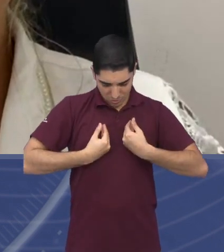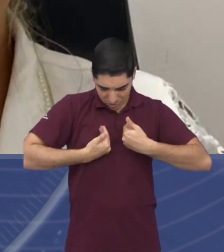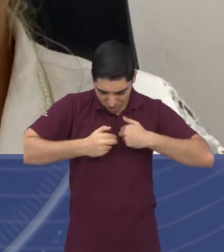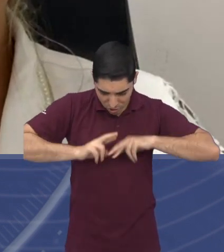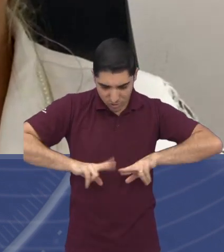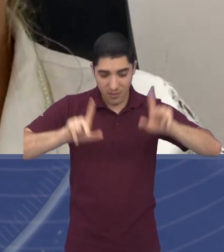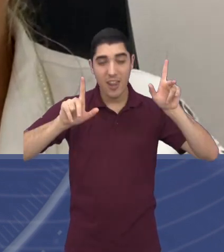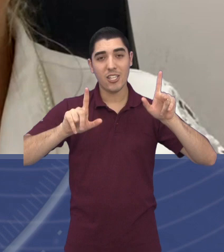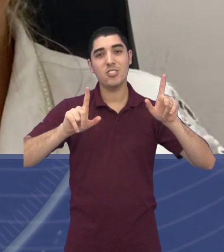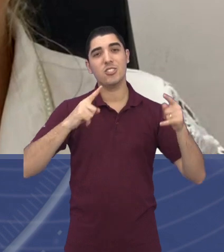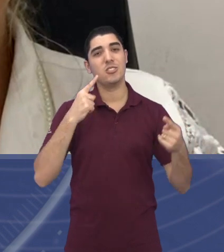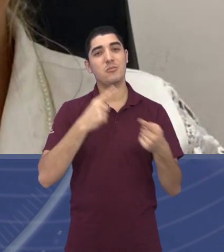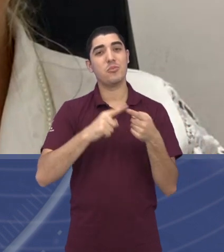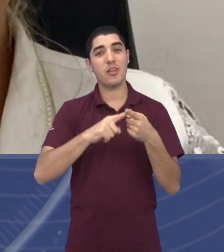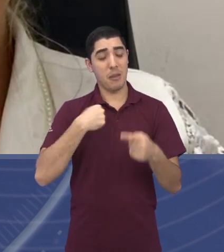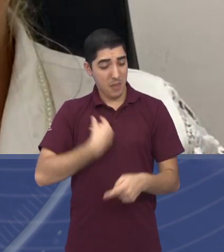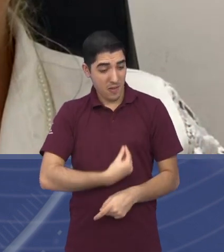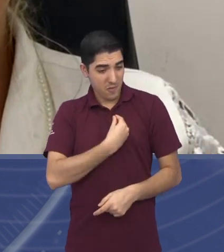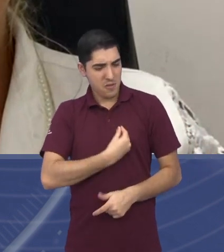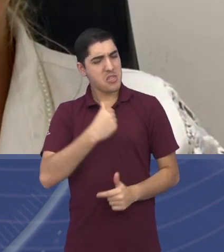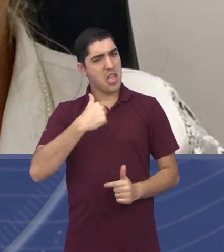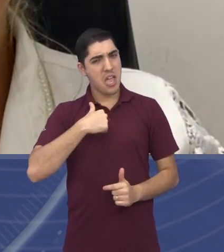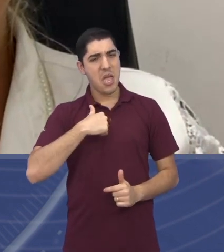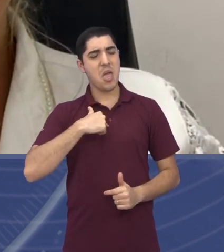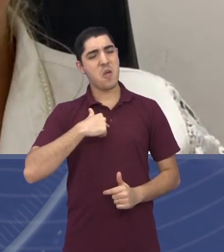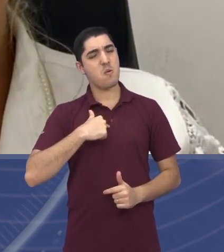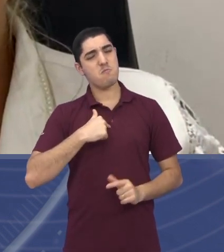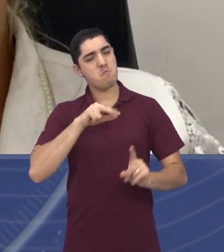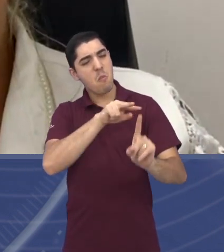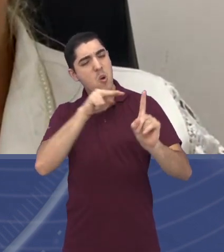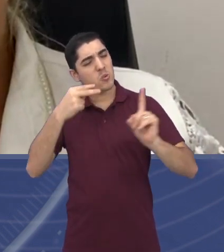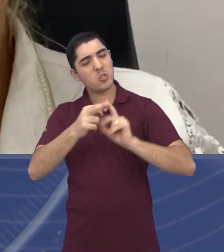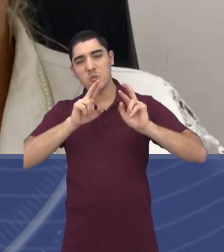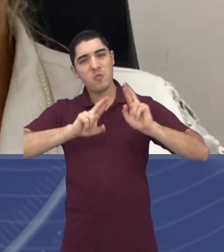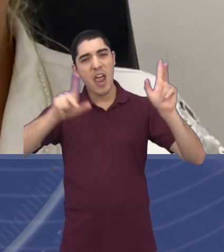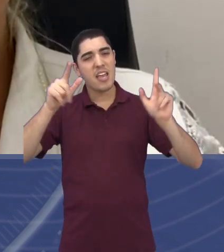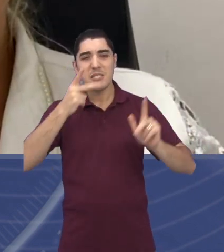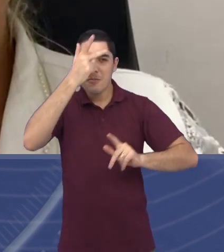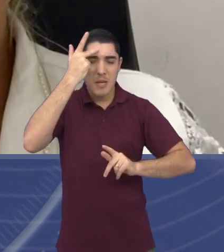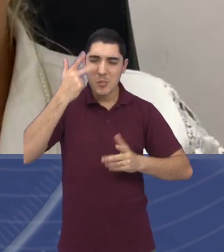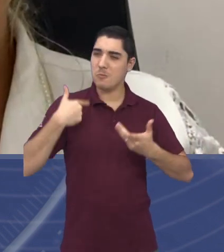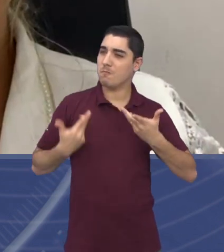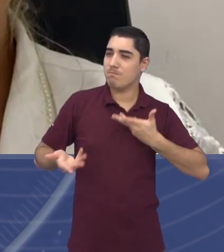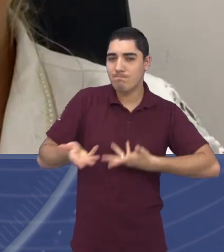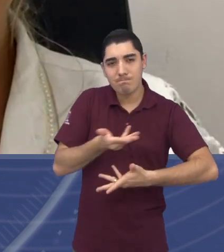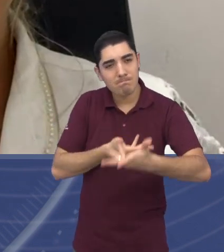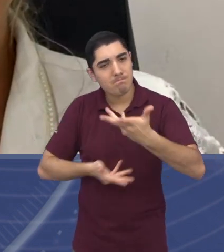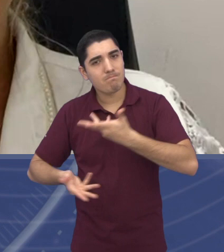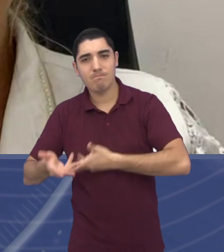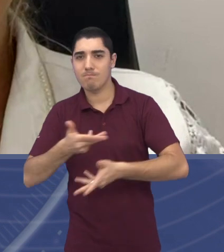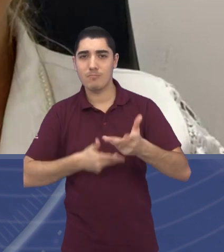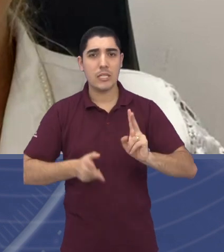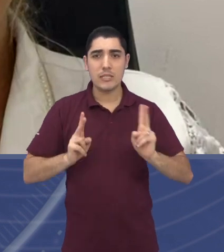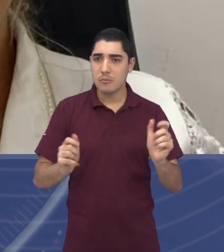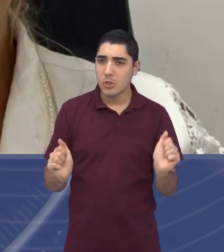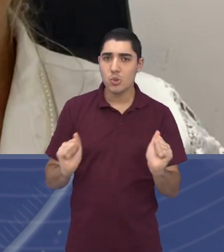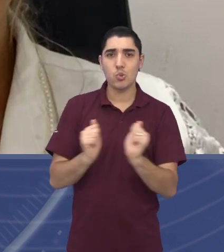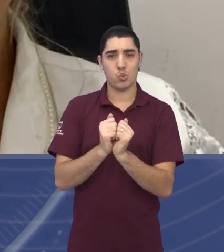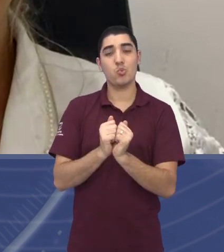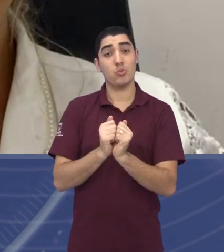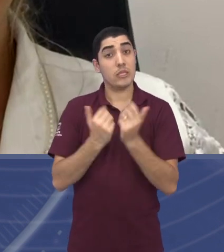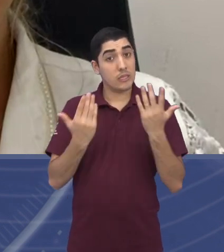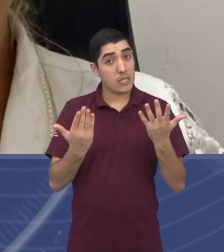né? Da forma como você lida com a vida mesmo, com os problemas, com as pessoas, com quem está em seu entorno, né?